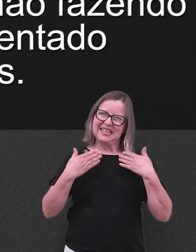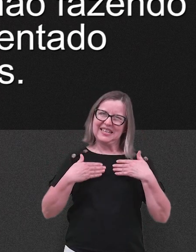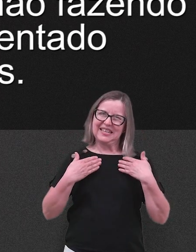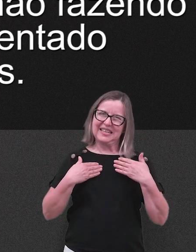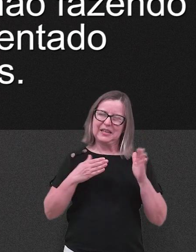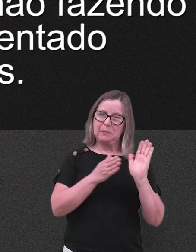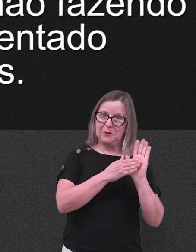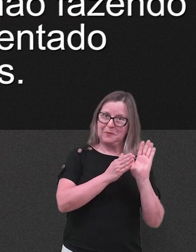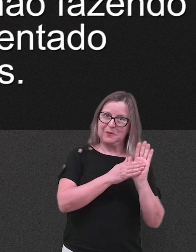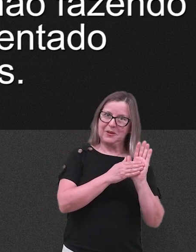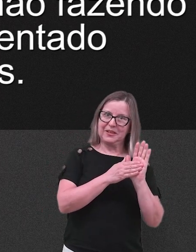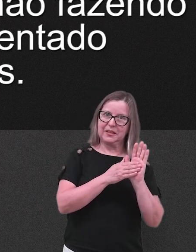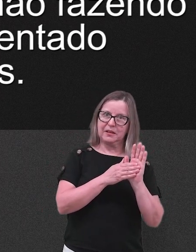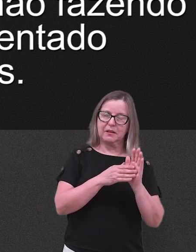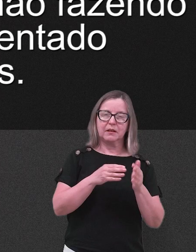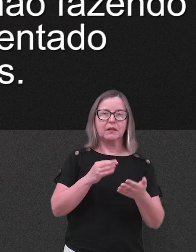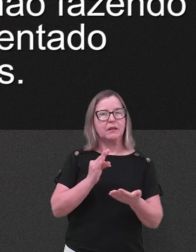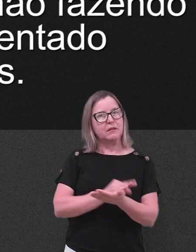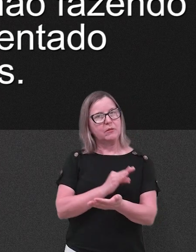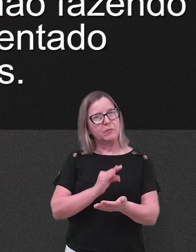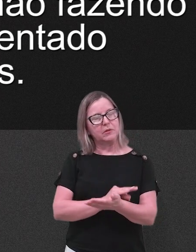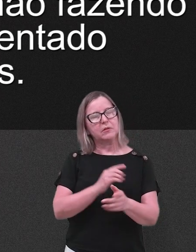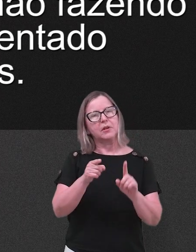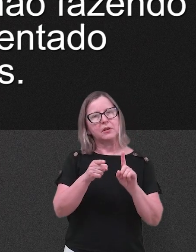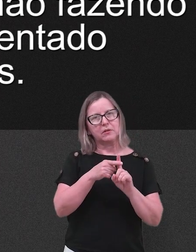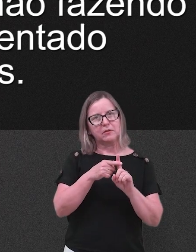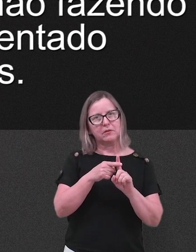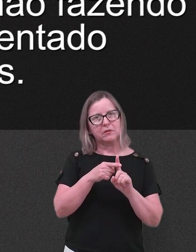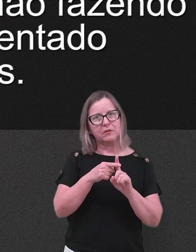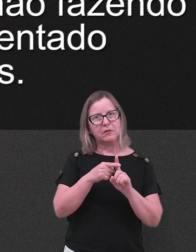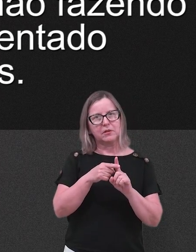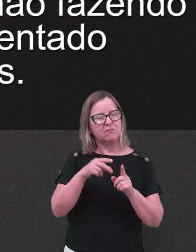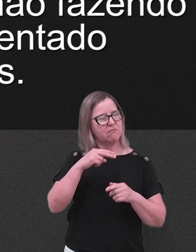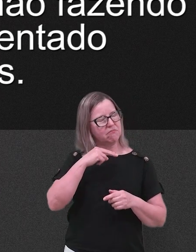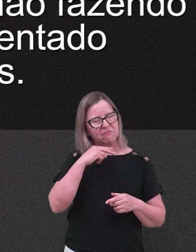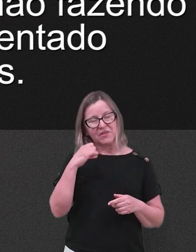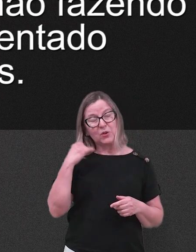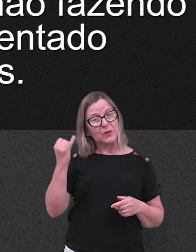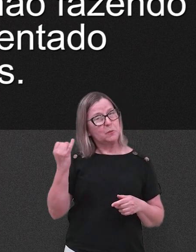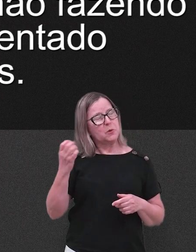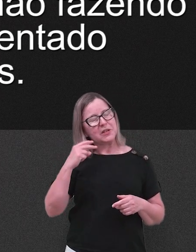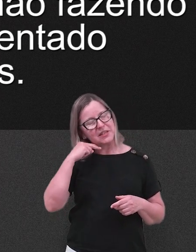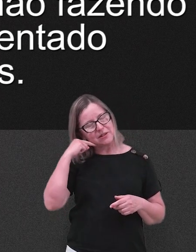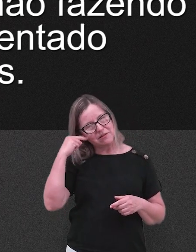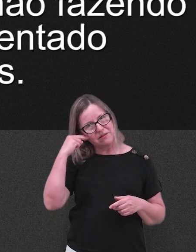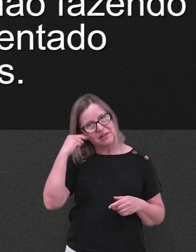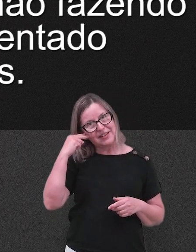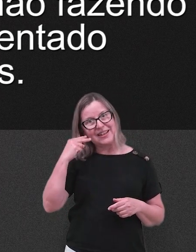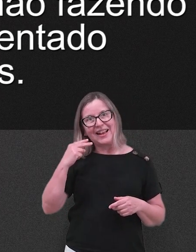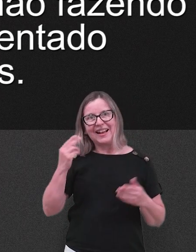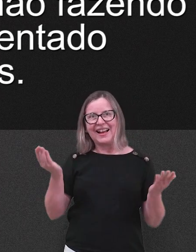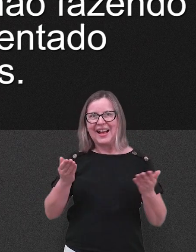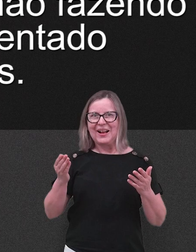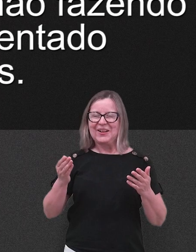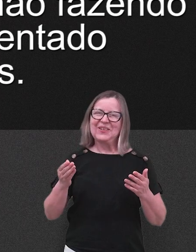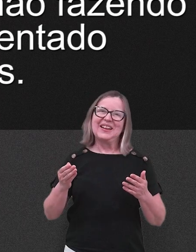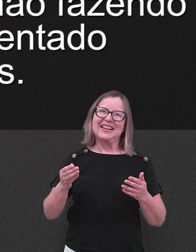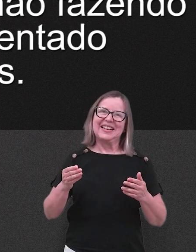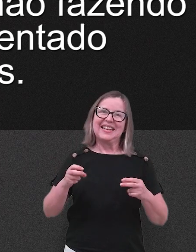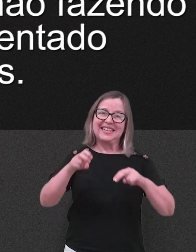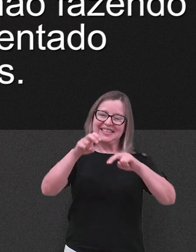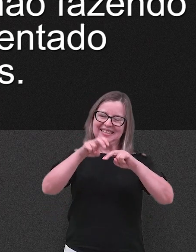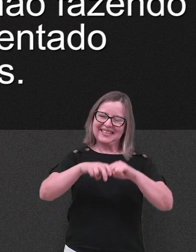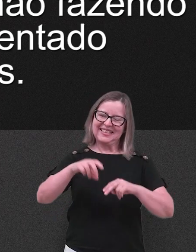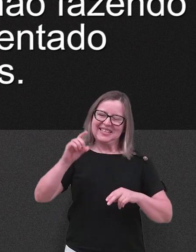estava proposta, suportou a cruz, não fazendo caso da ignomínia, e está assentado à destra